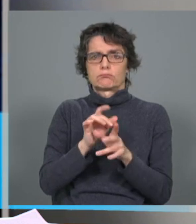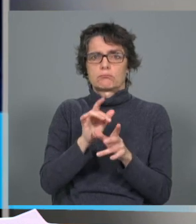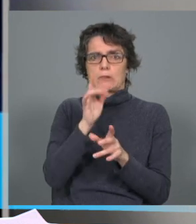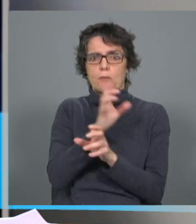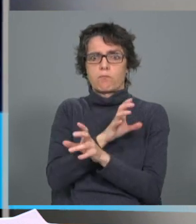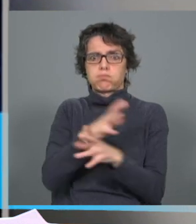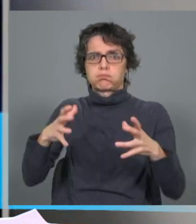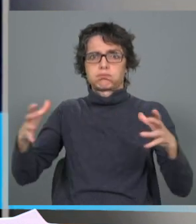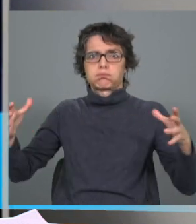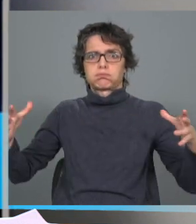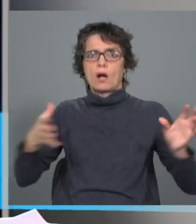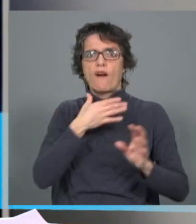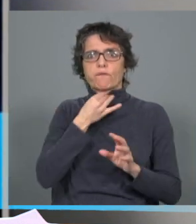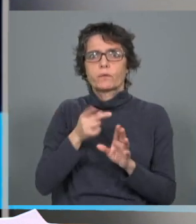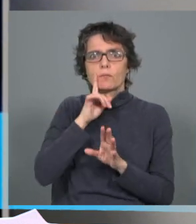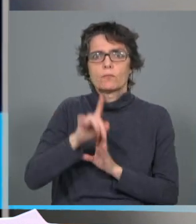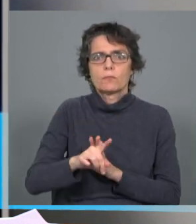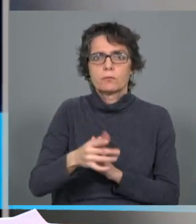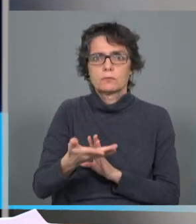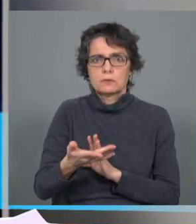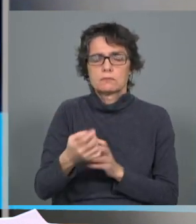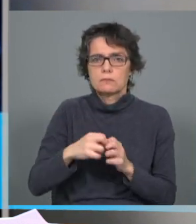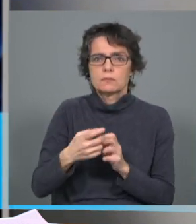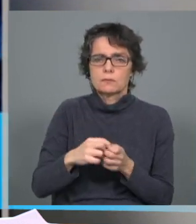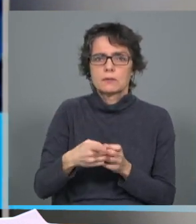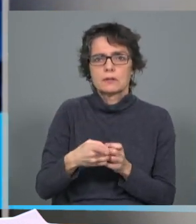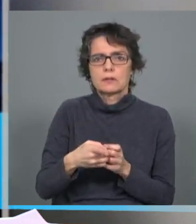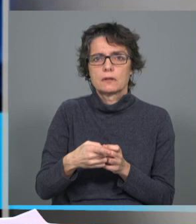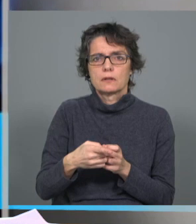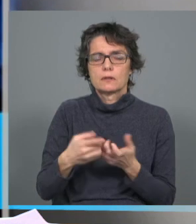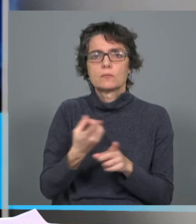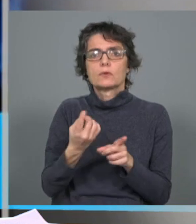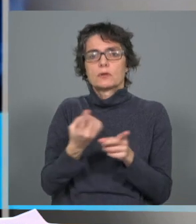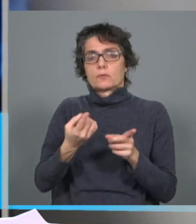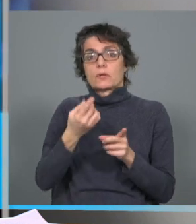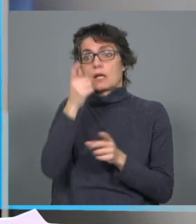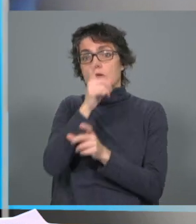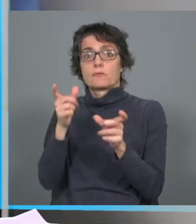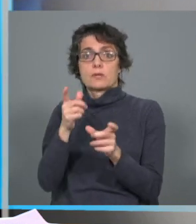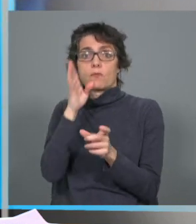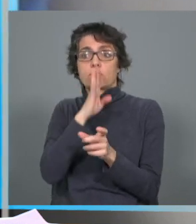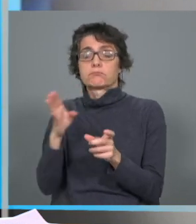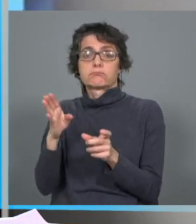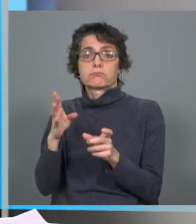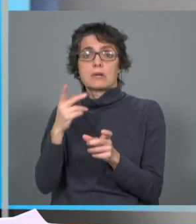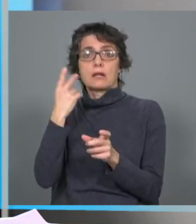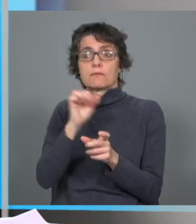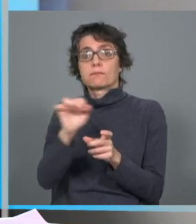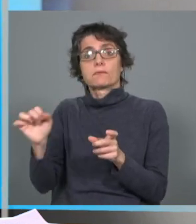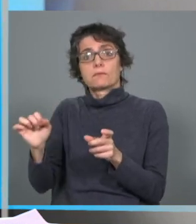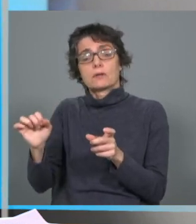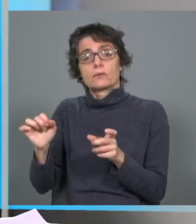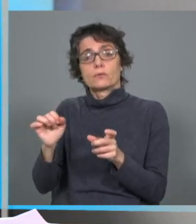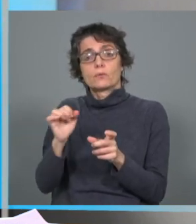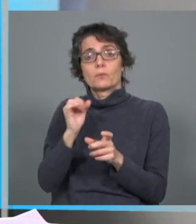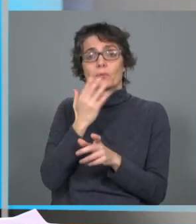As pessoas tinham o seu modo de vida, que dependia às vezes de muitas coisas que